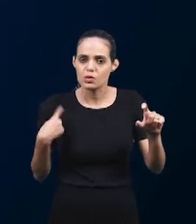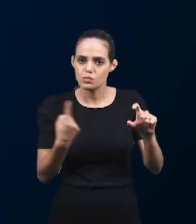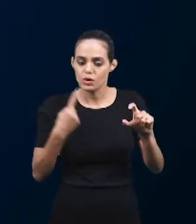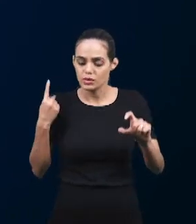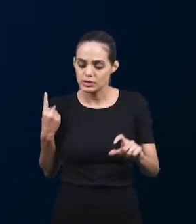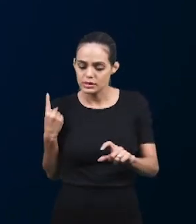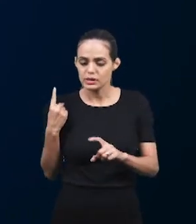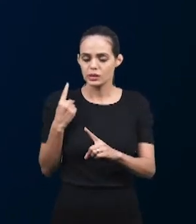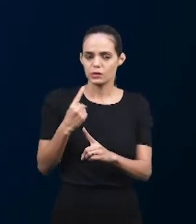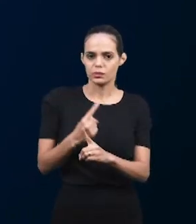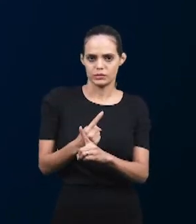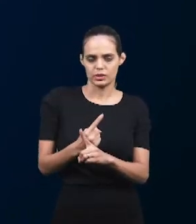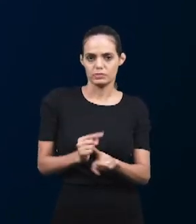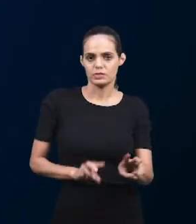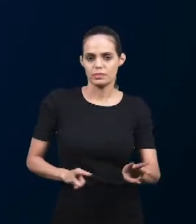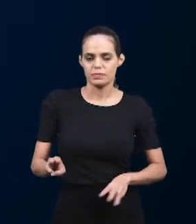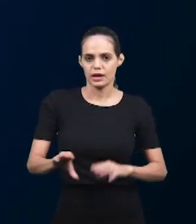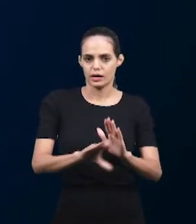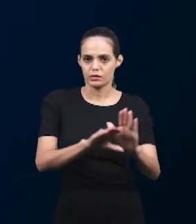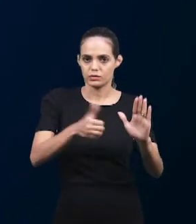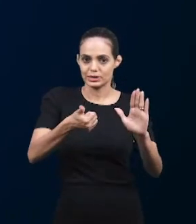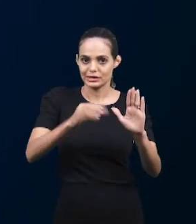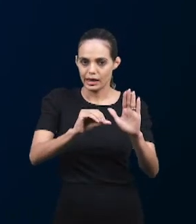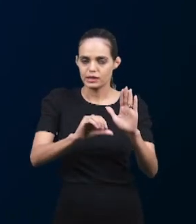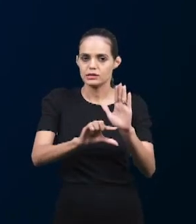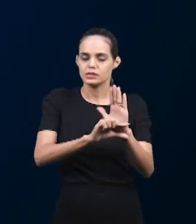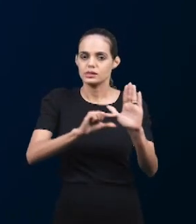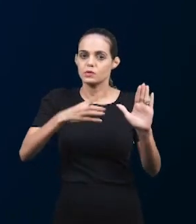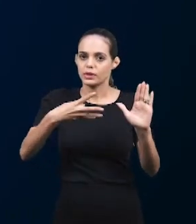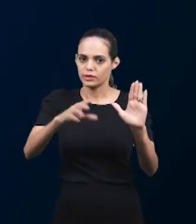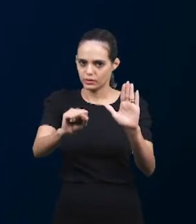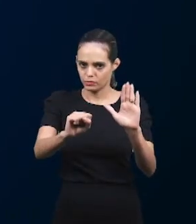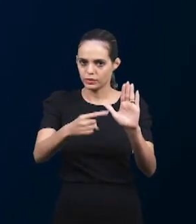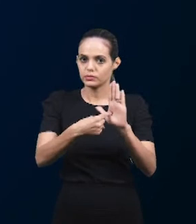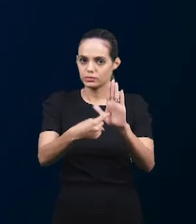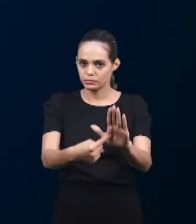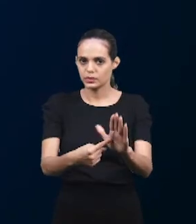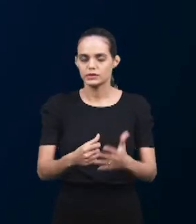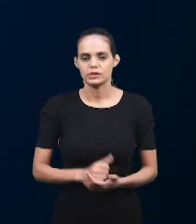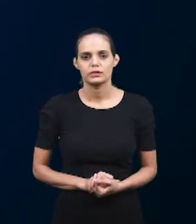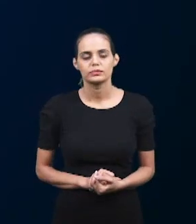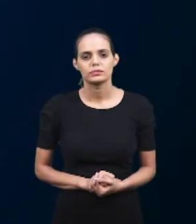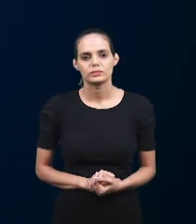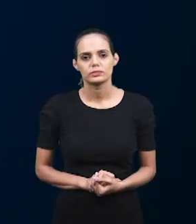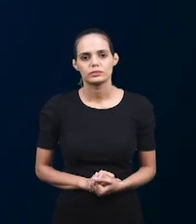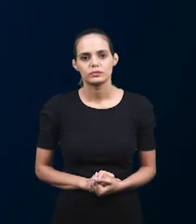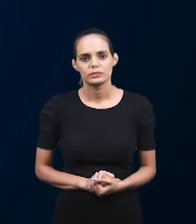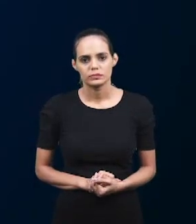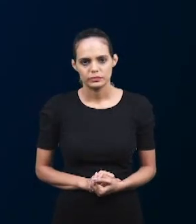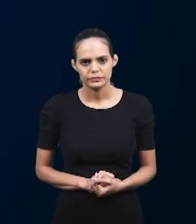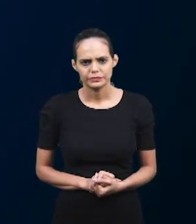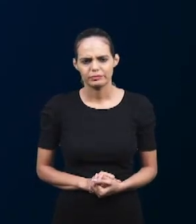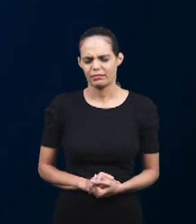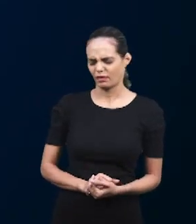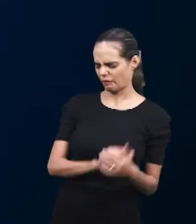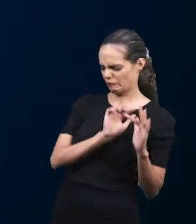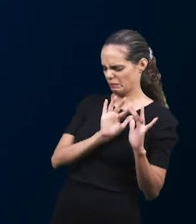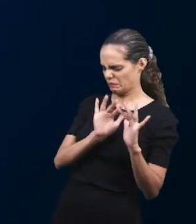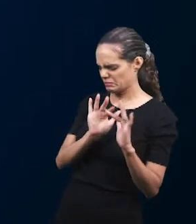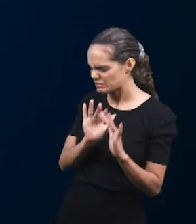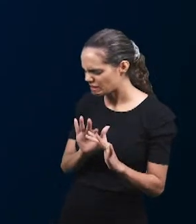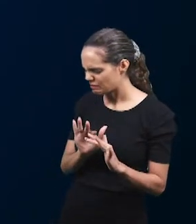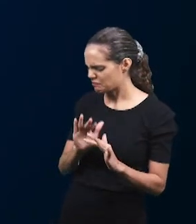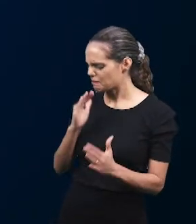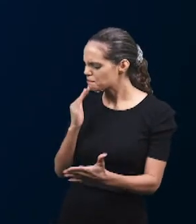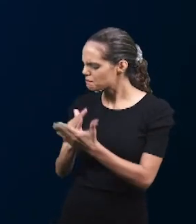encontramos essa expressão lá em Marcos 10:48, que diz: e muitos o repreendiam para